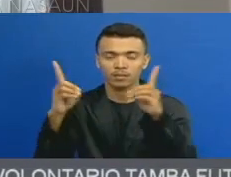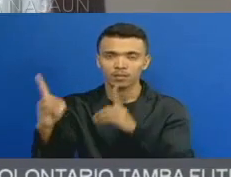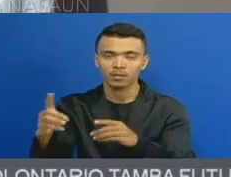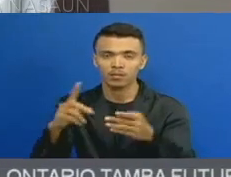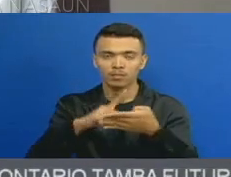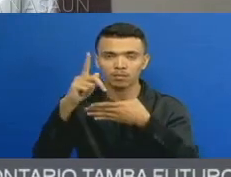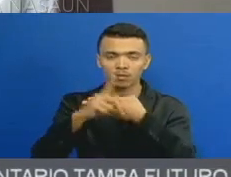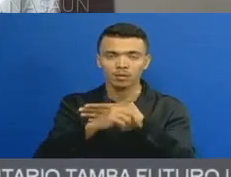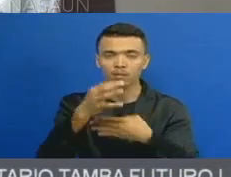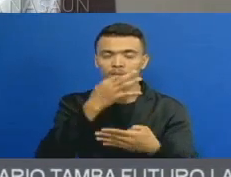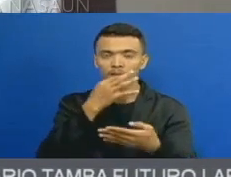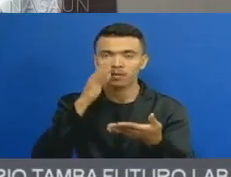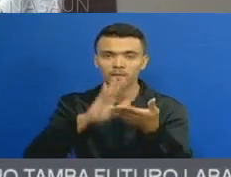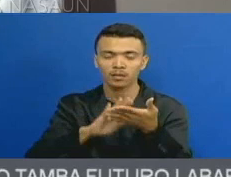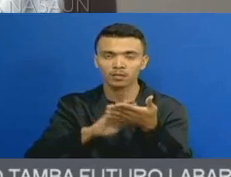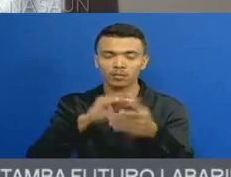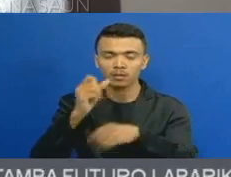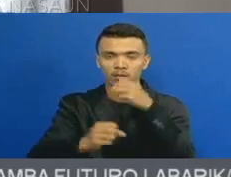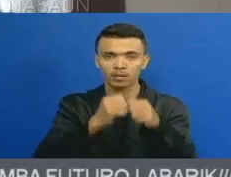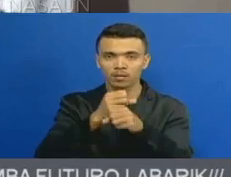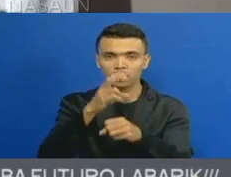programa merenda escolar em 2023, diria,